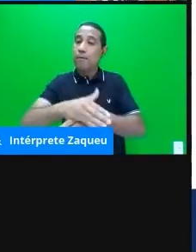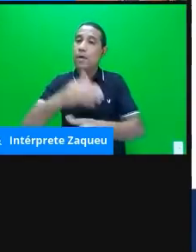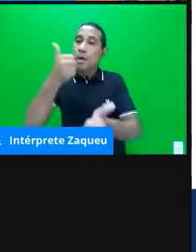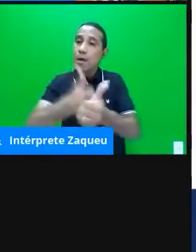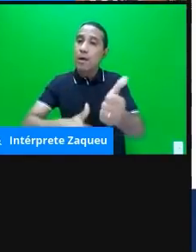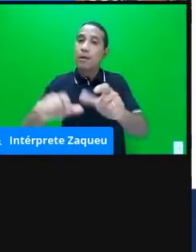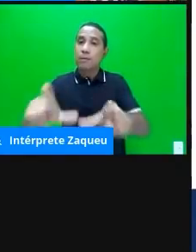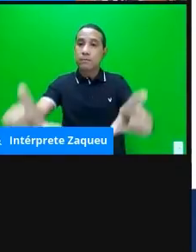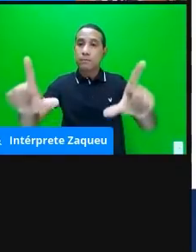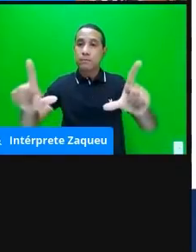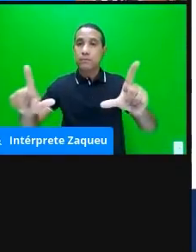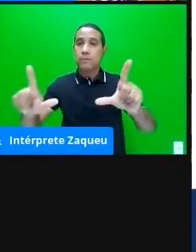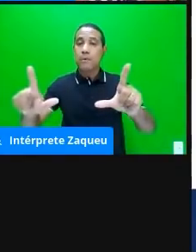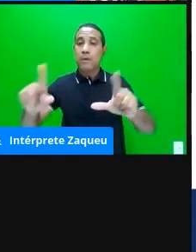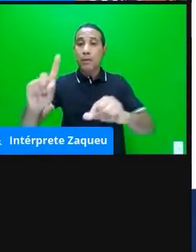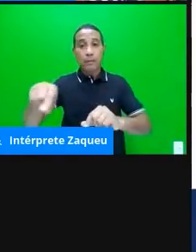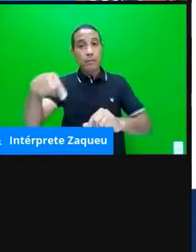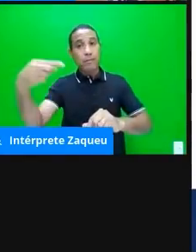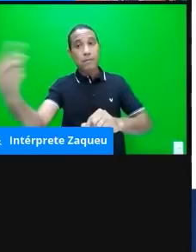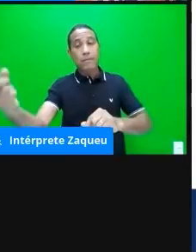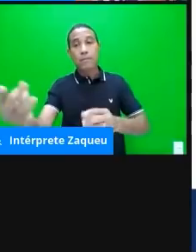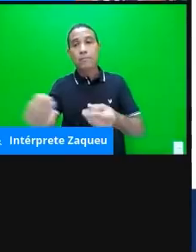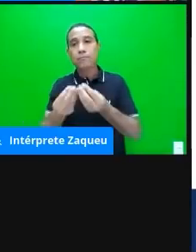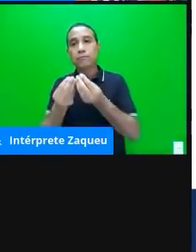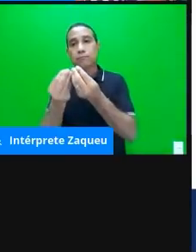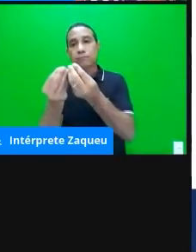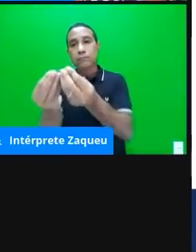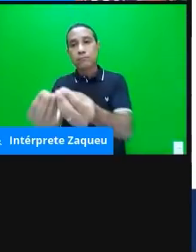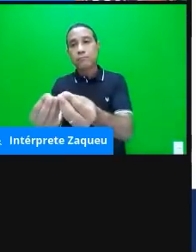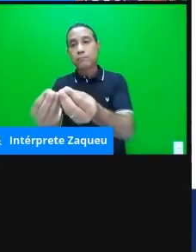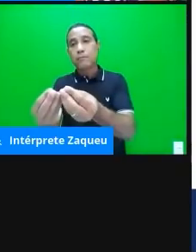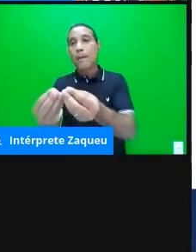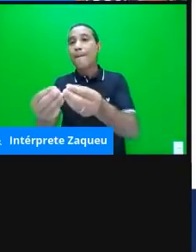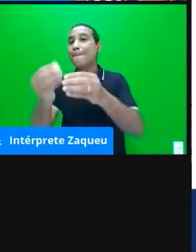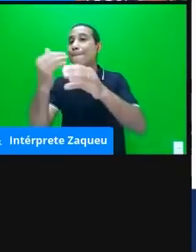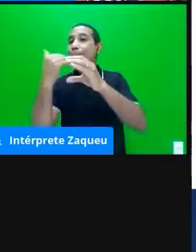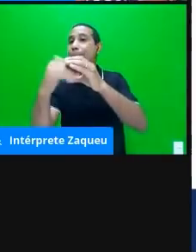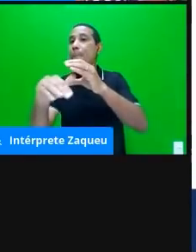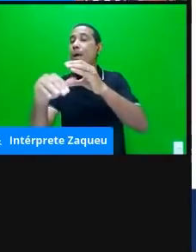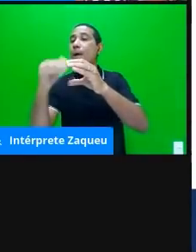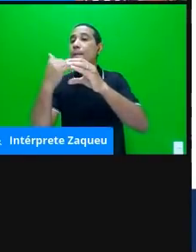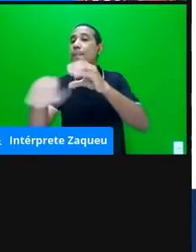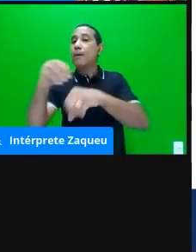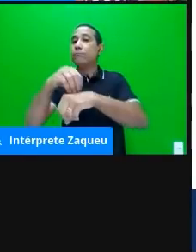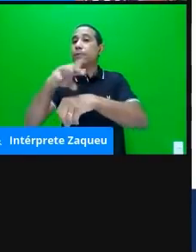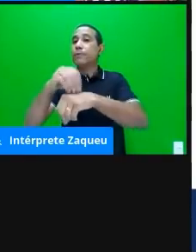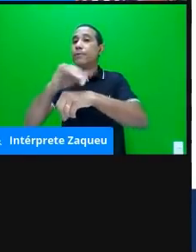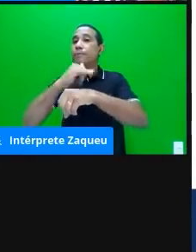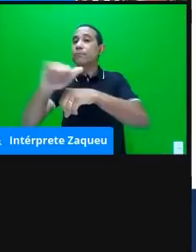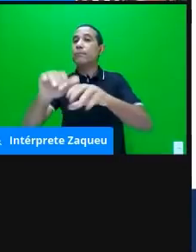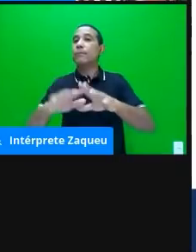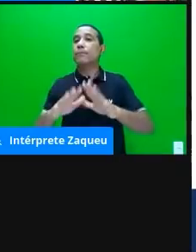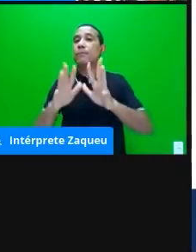Posteriormente, vocês irão receber mais informações. O próximo.